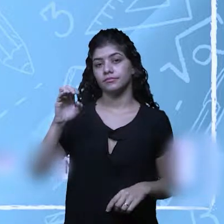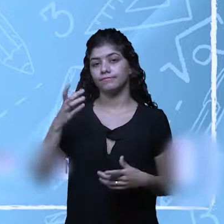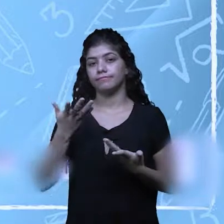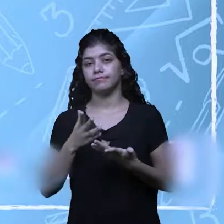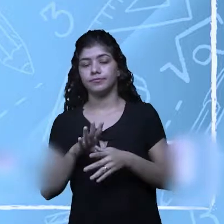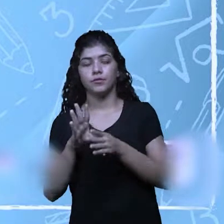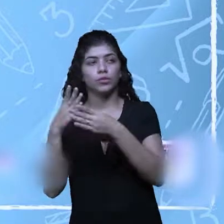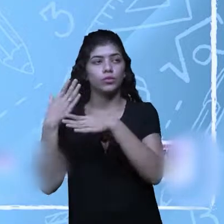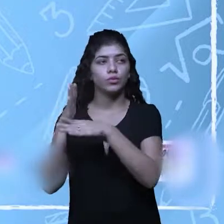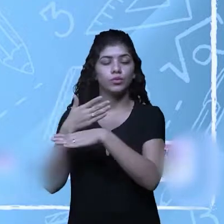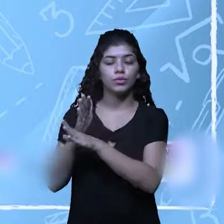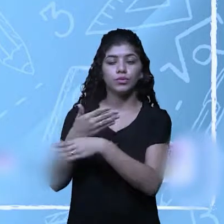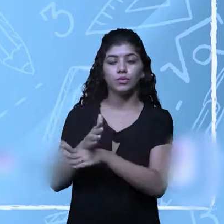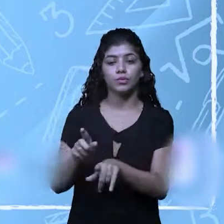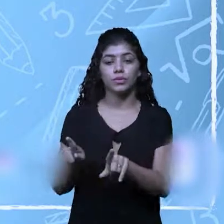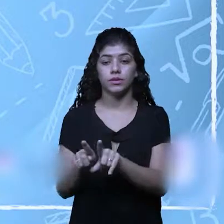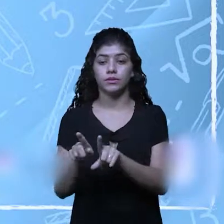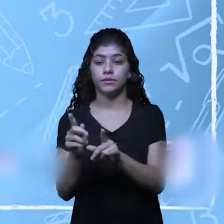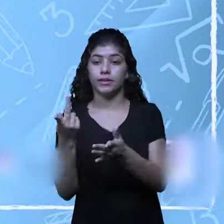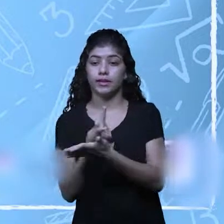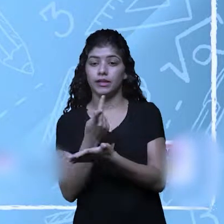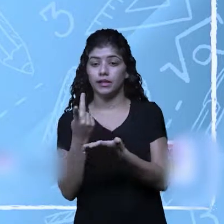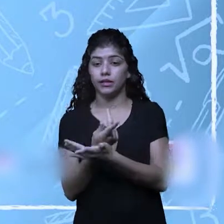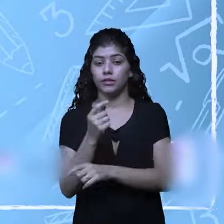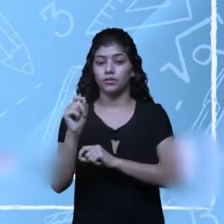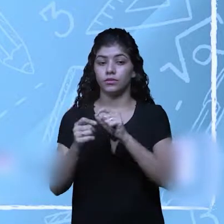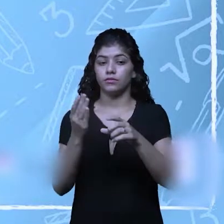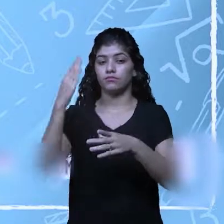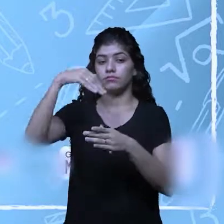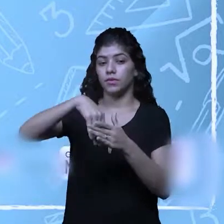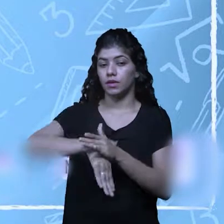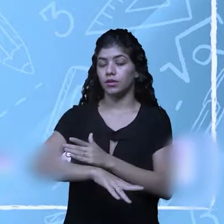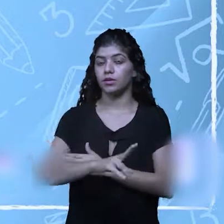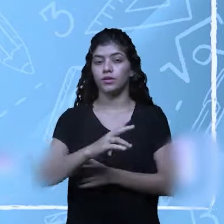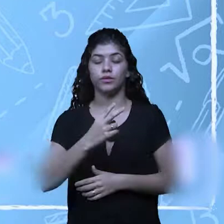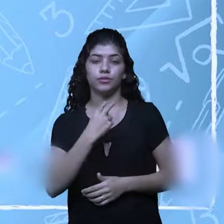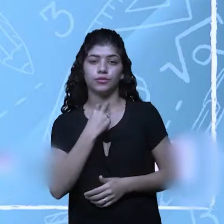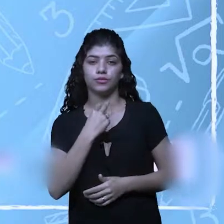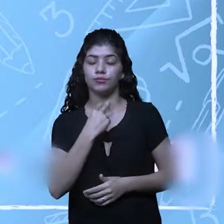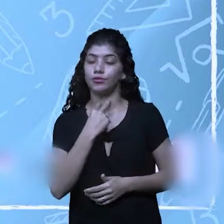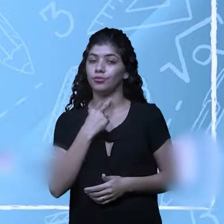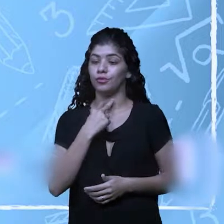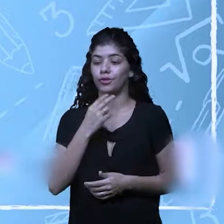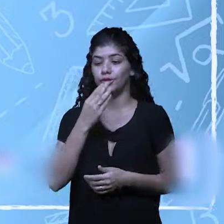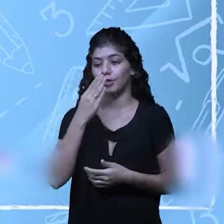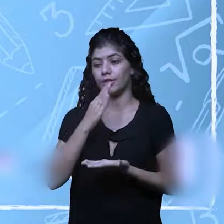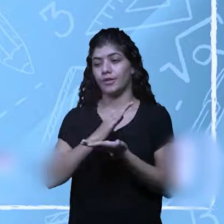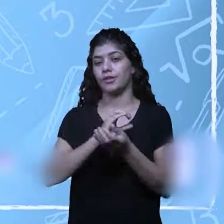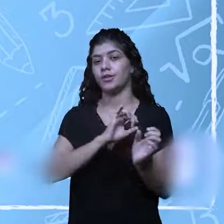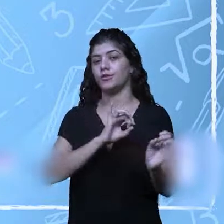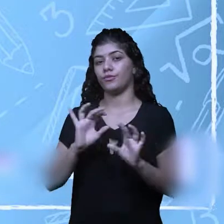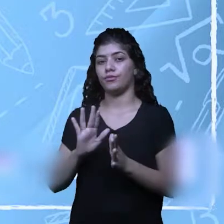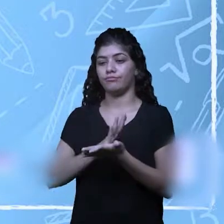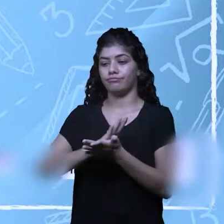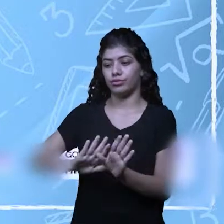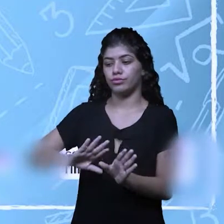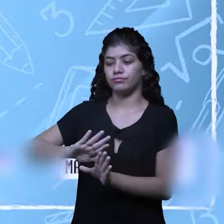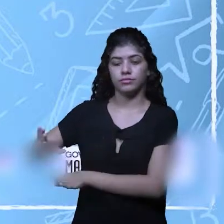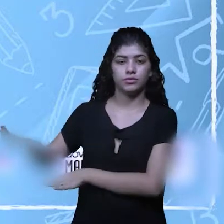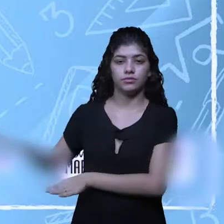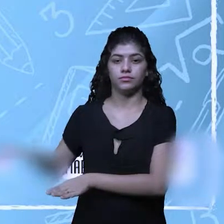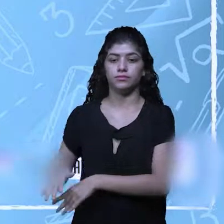fraude, mas também erros intrínsecos que não podem ser eliminados, por mais que nos